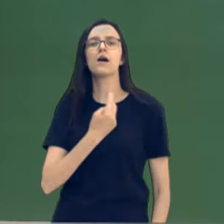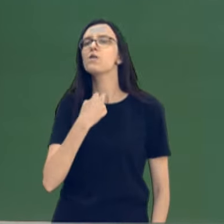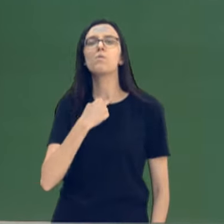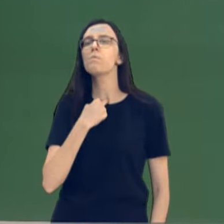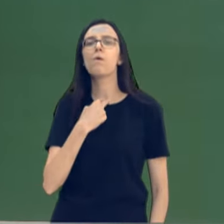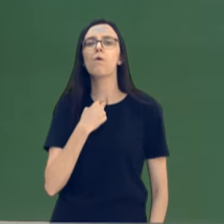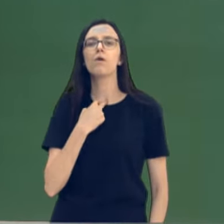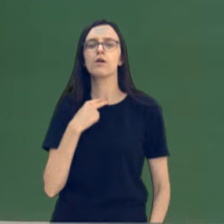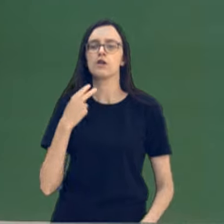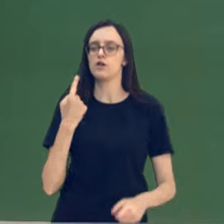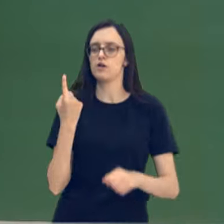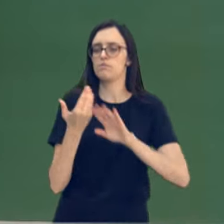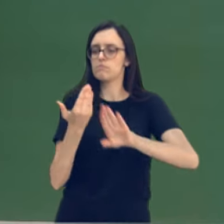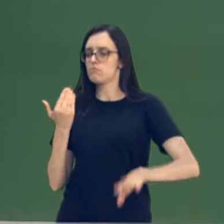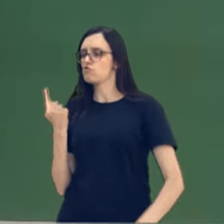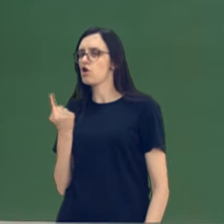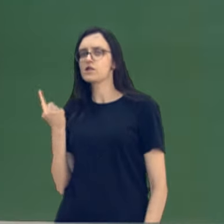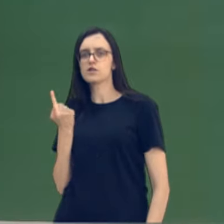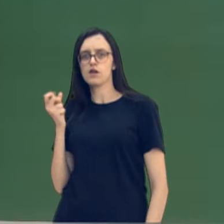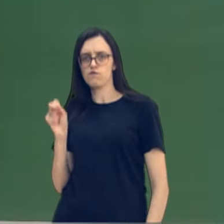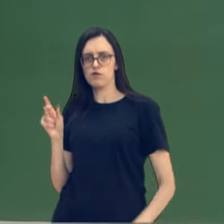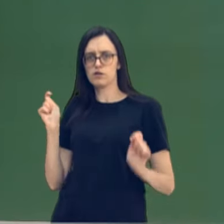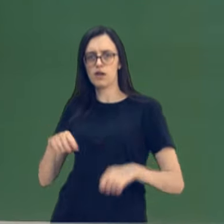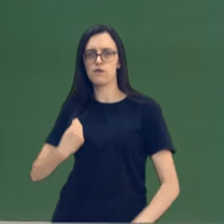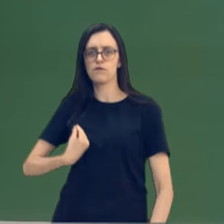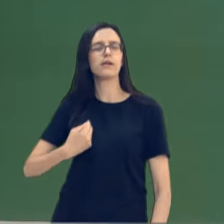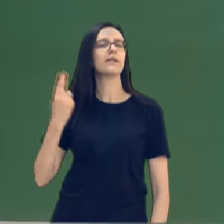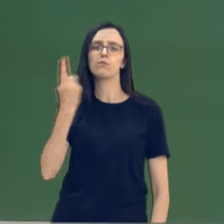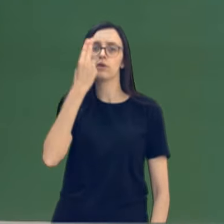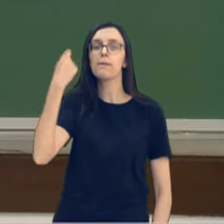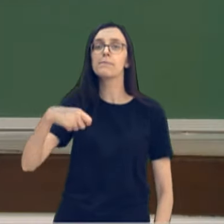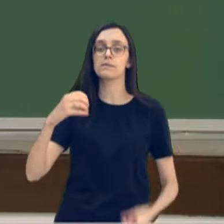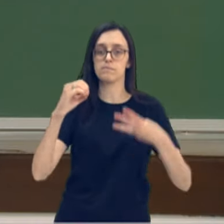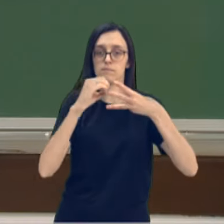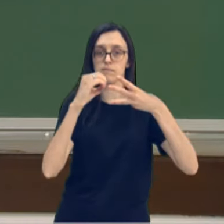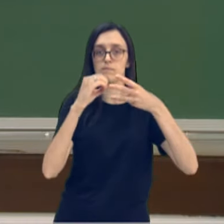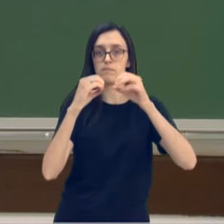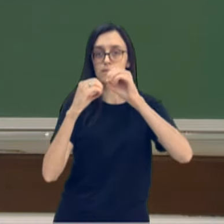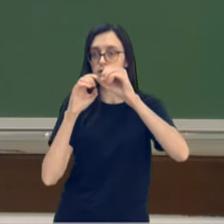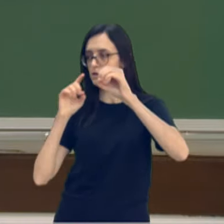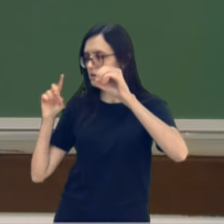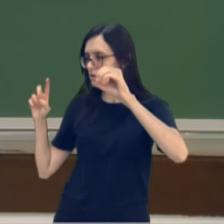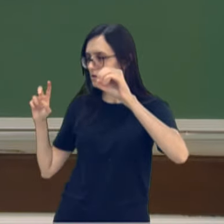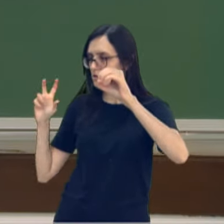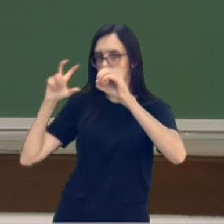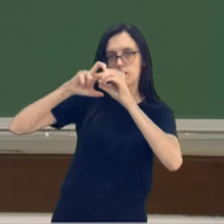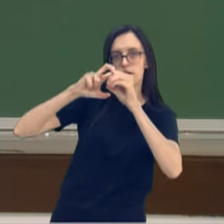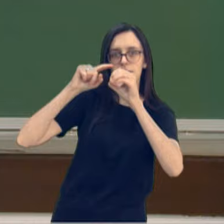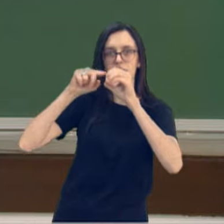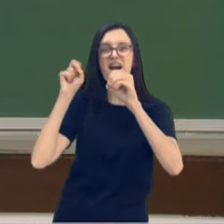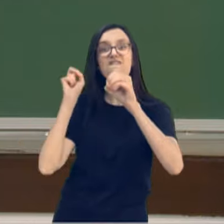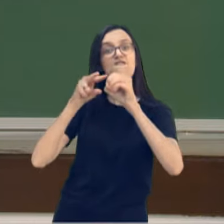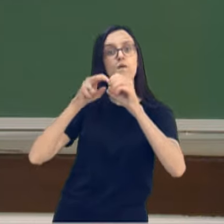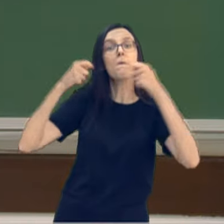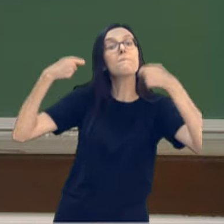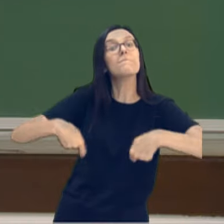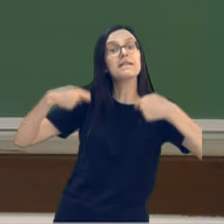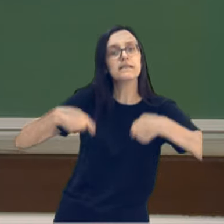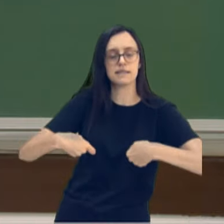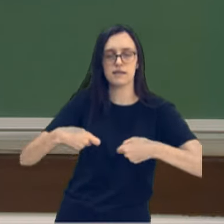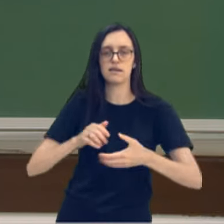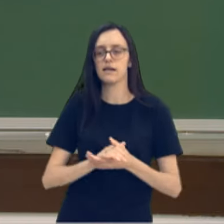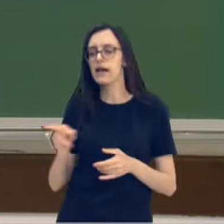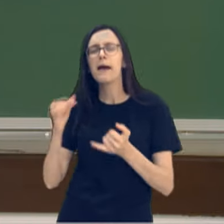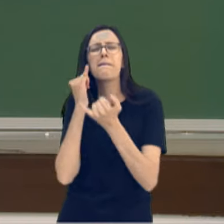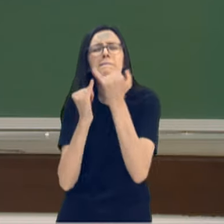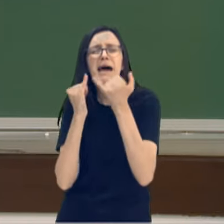uma célula. Por quê? Porque eles não têm células, eles seriam uma simplificação de uma célula. E eles